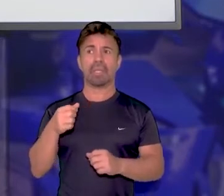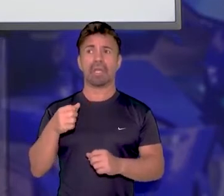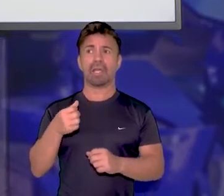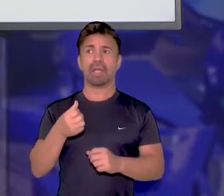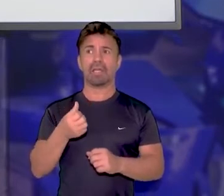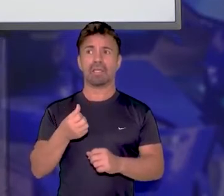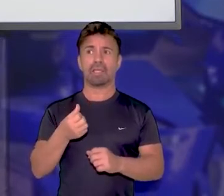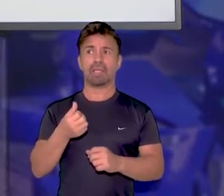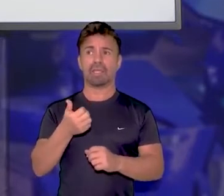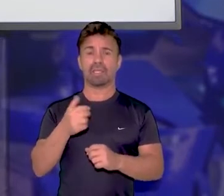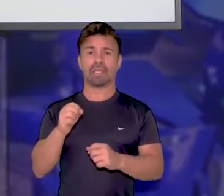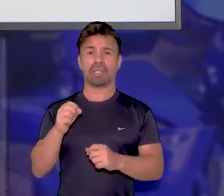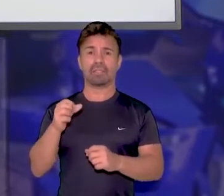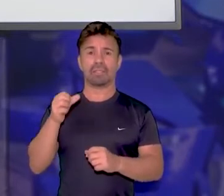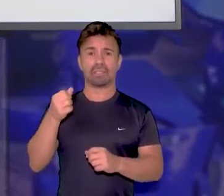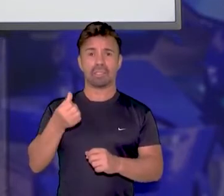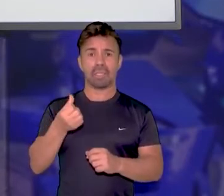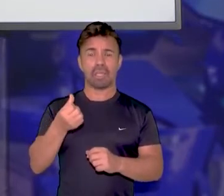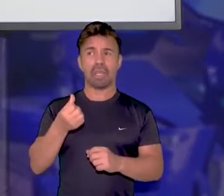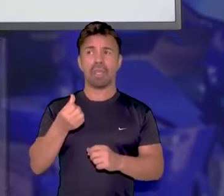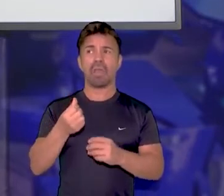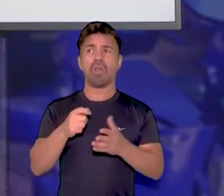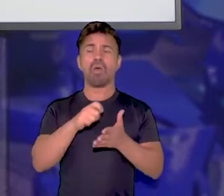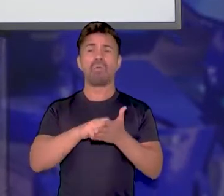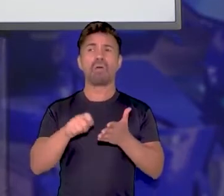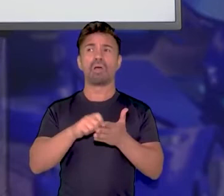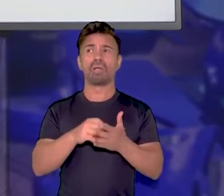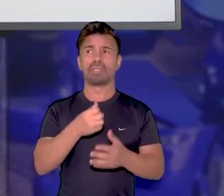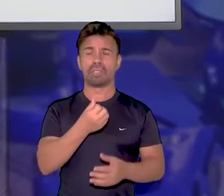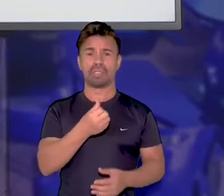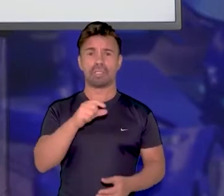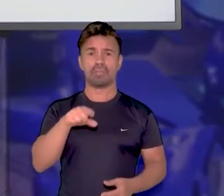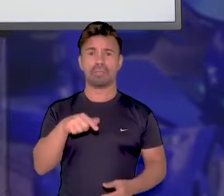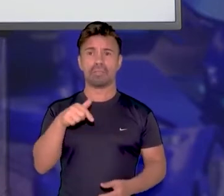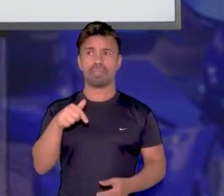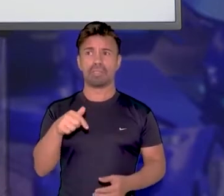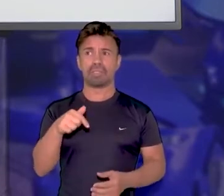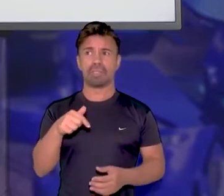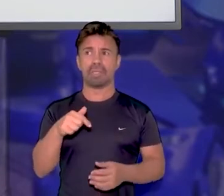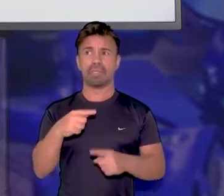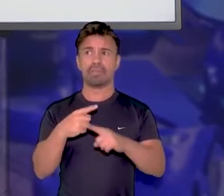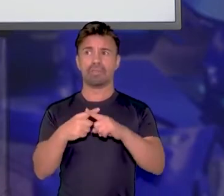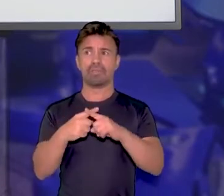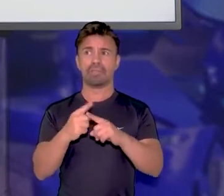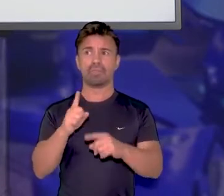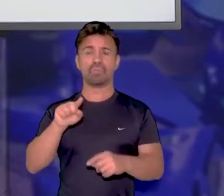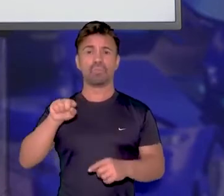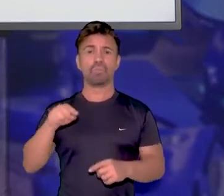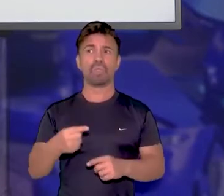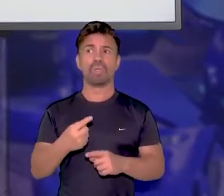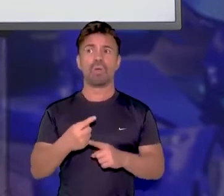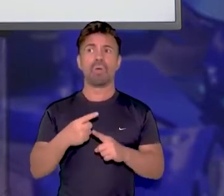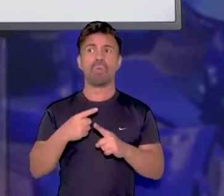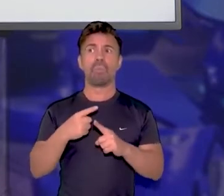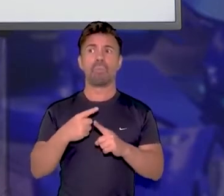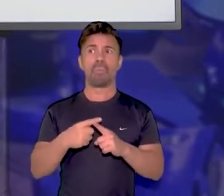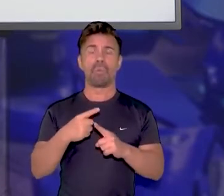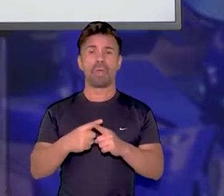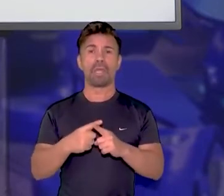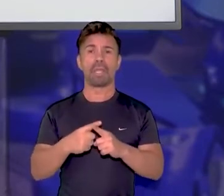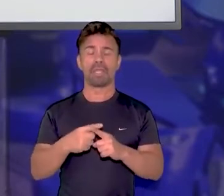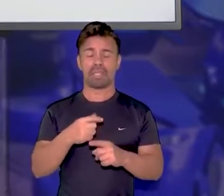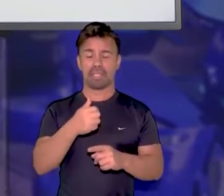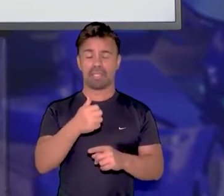pode ser escrito através de um produto de 6,7 meses 1 Milhão os 10